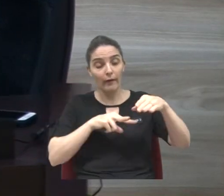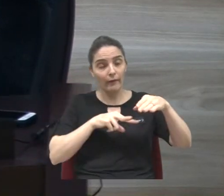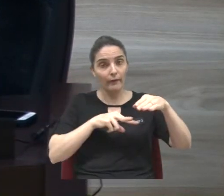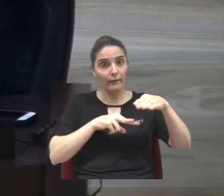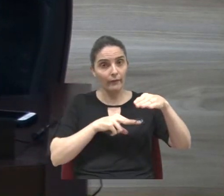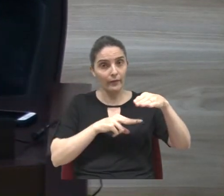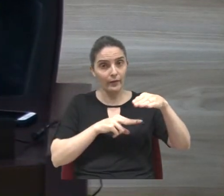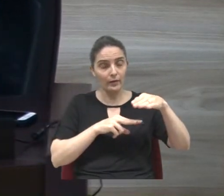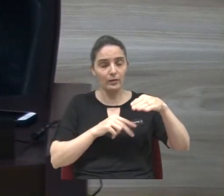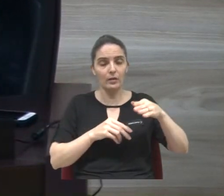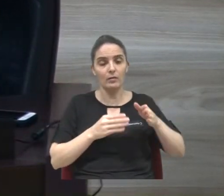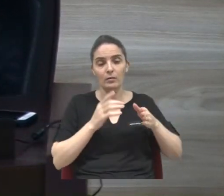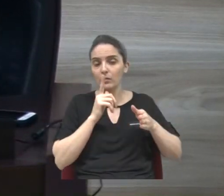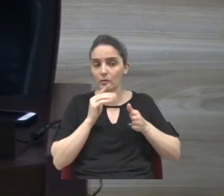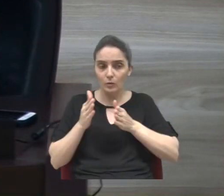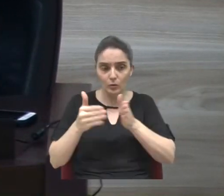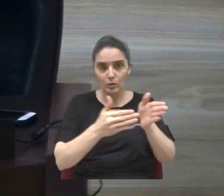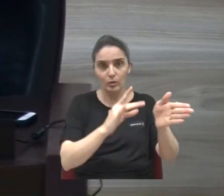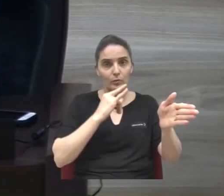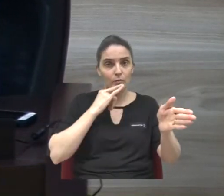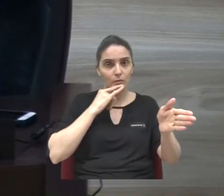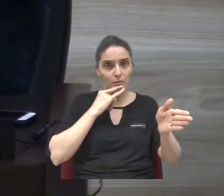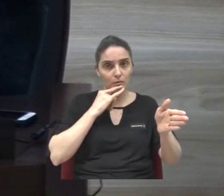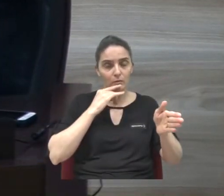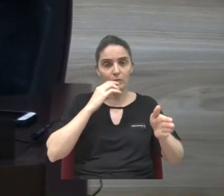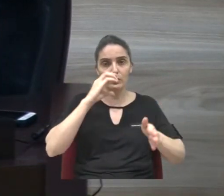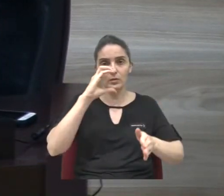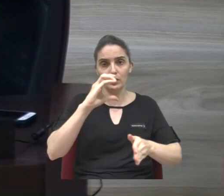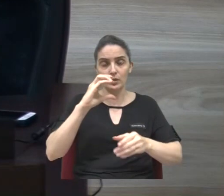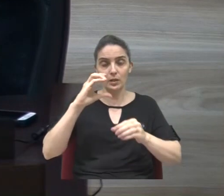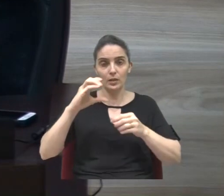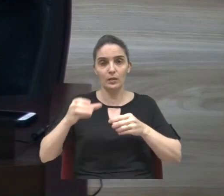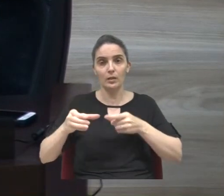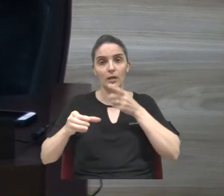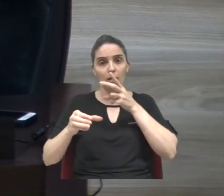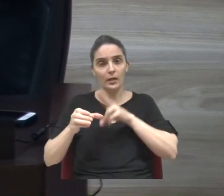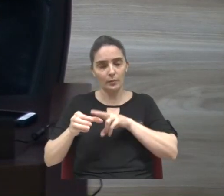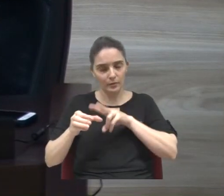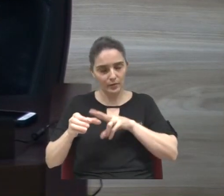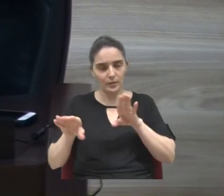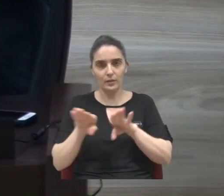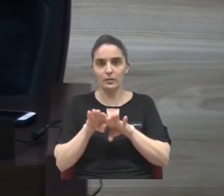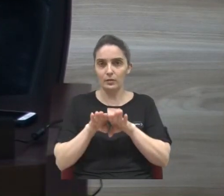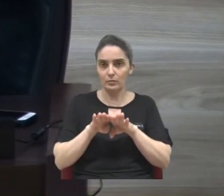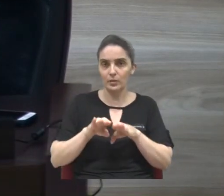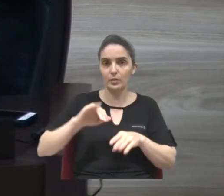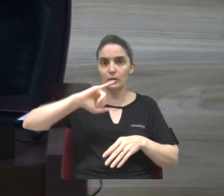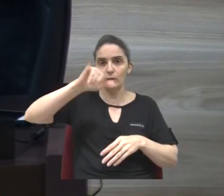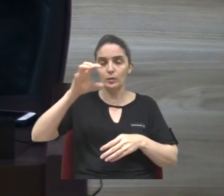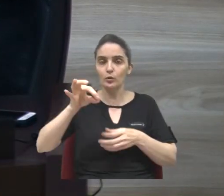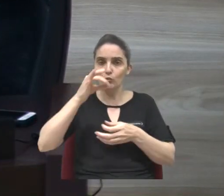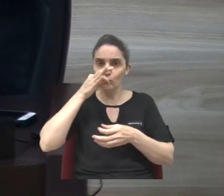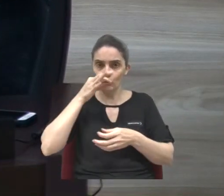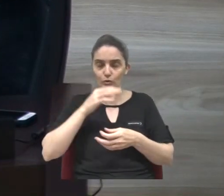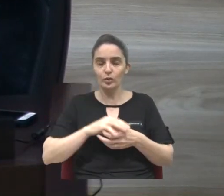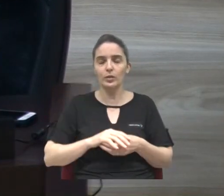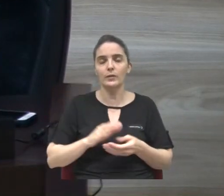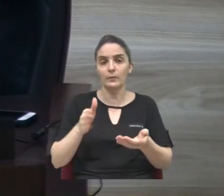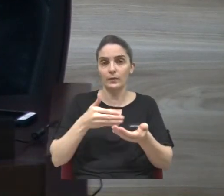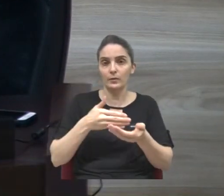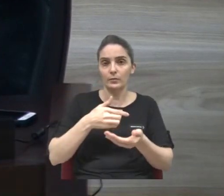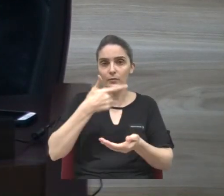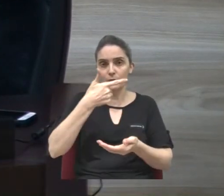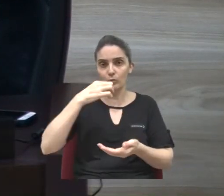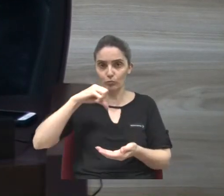Rios Piracicaba, Capivari e Jundiaí, que em seu capítulo 29º,